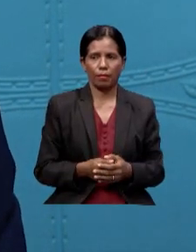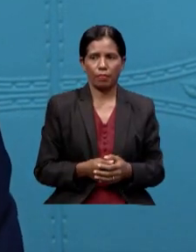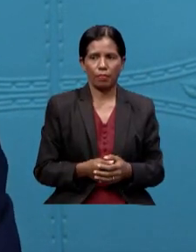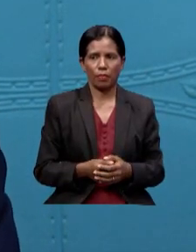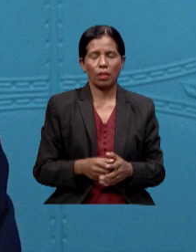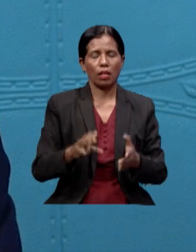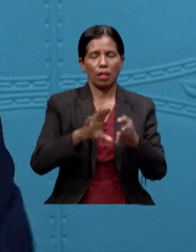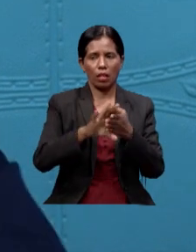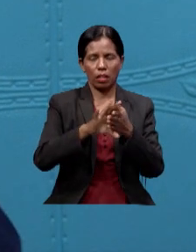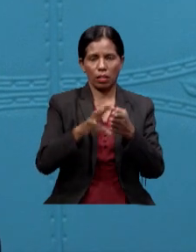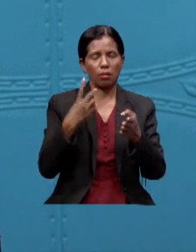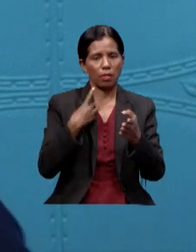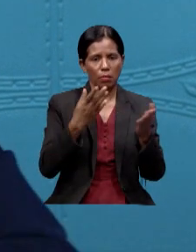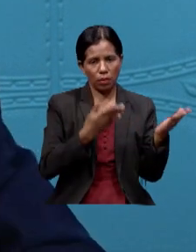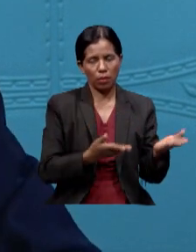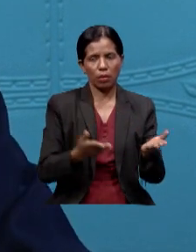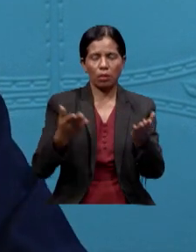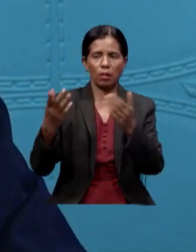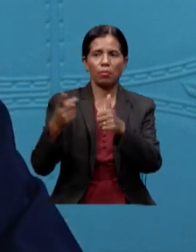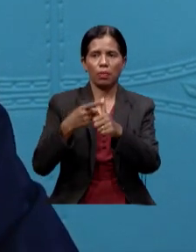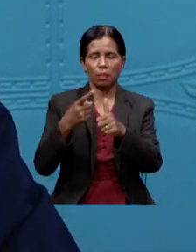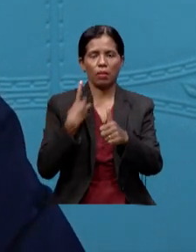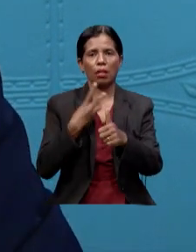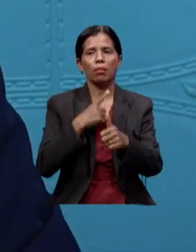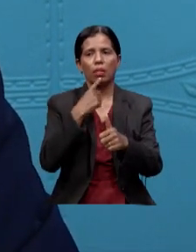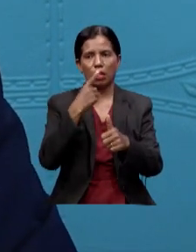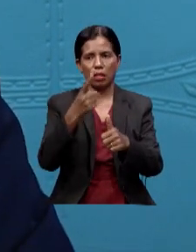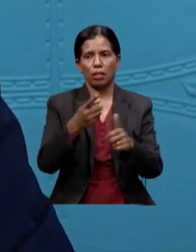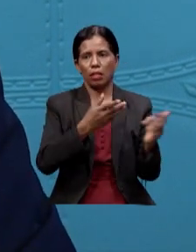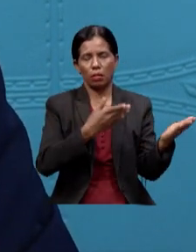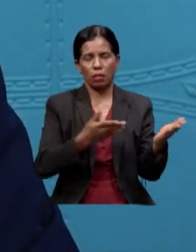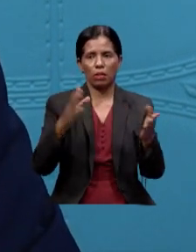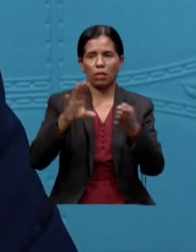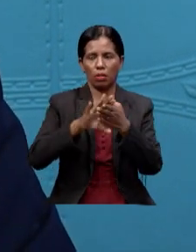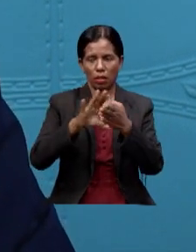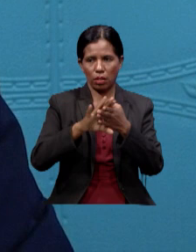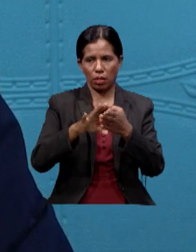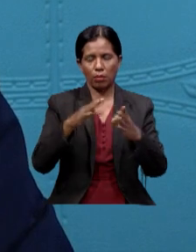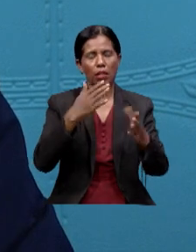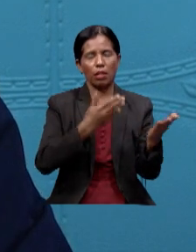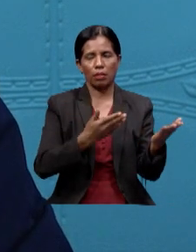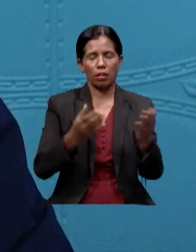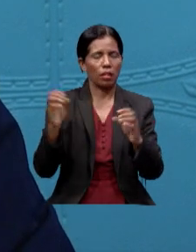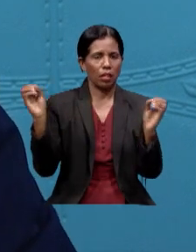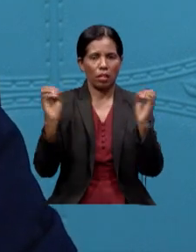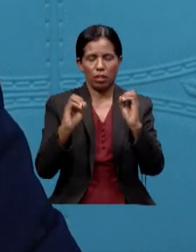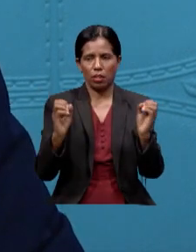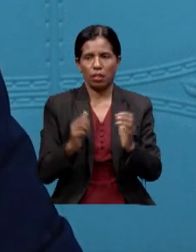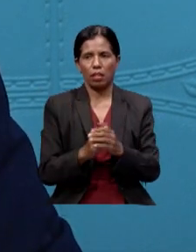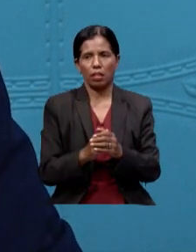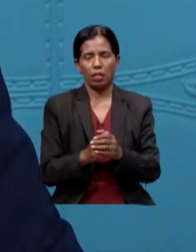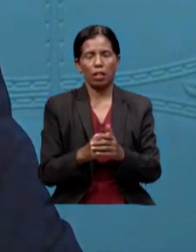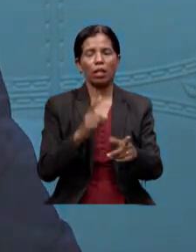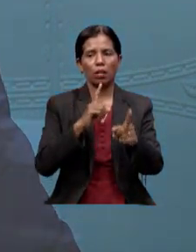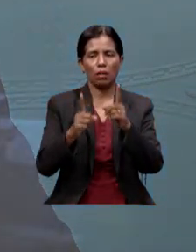carta moza mi haruka tiana o inicio hate tiana kata haruka ona carta formalmente ba ne be lai her razão de han lai justificação